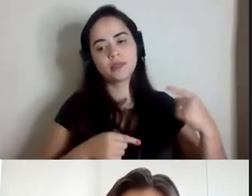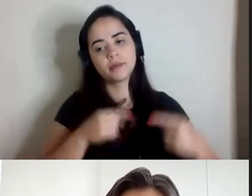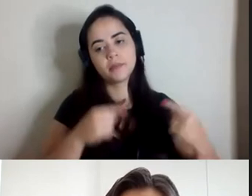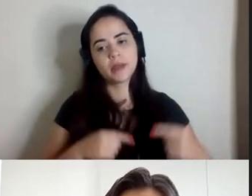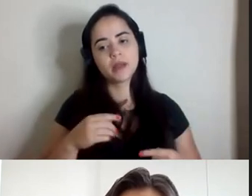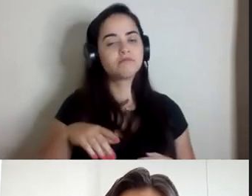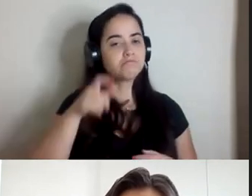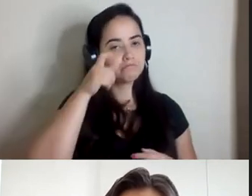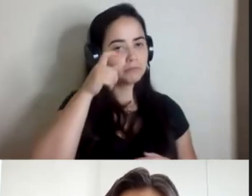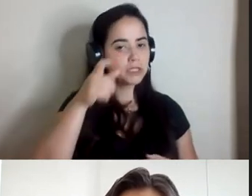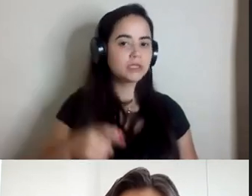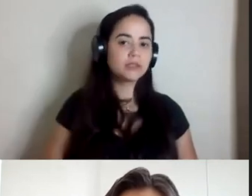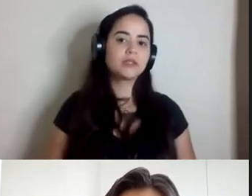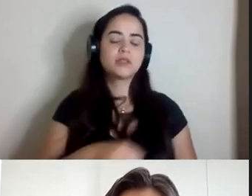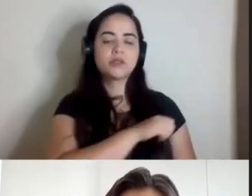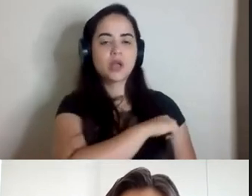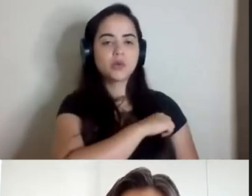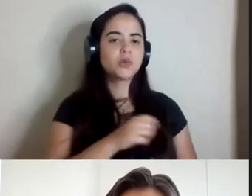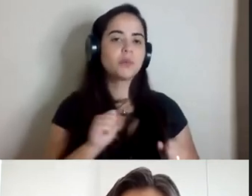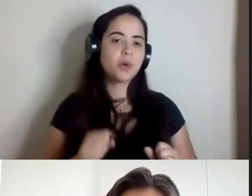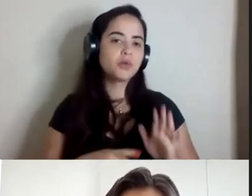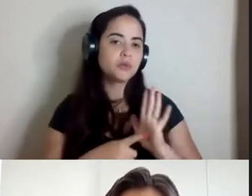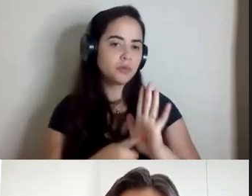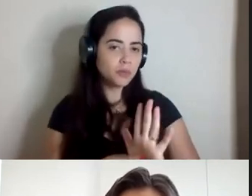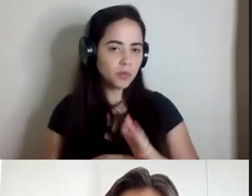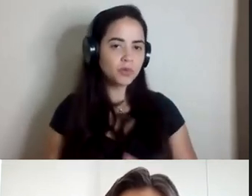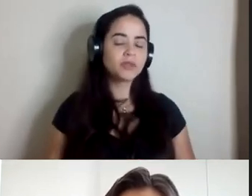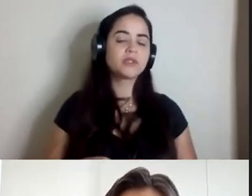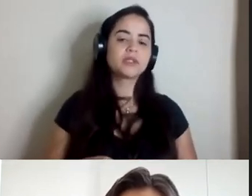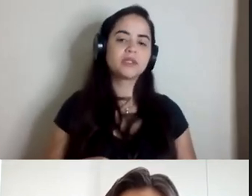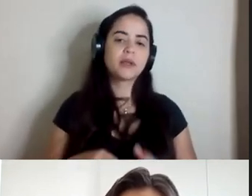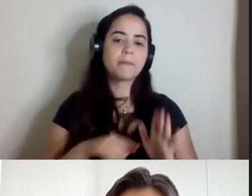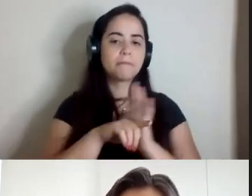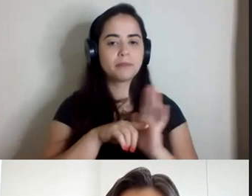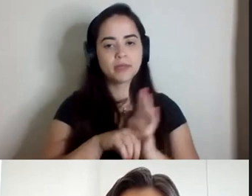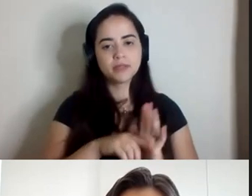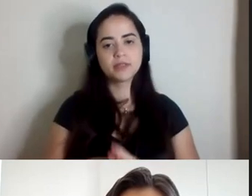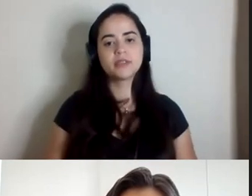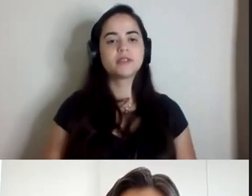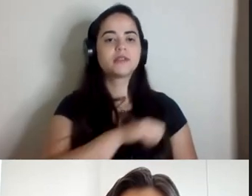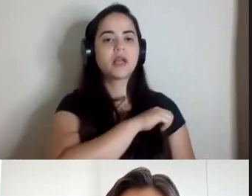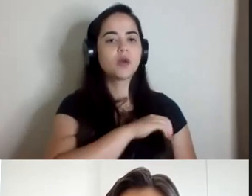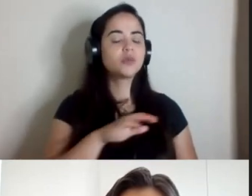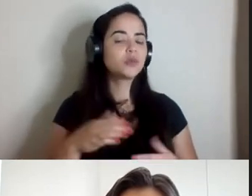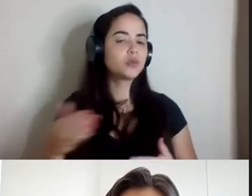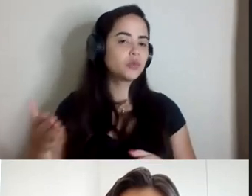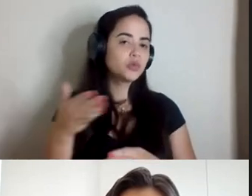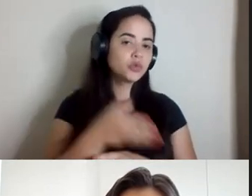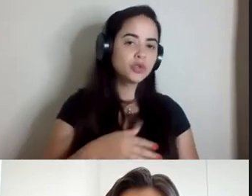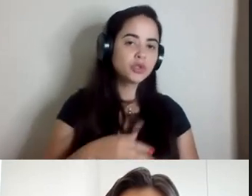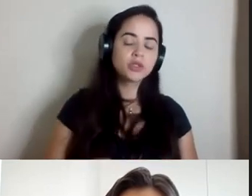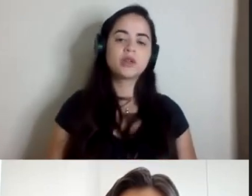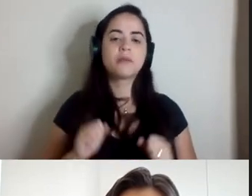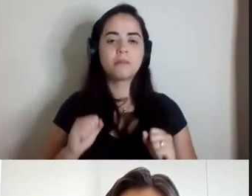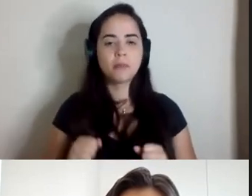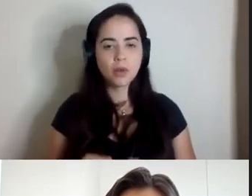que vêm, né, socializar os seus produtos façam isso da melhor forma possível, que os alunos que estão chegando possam assistir e